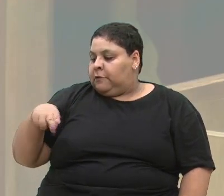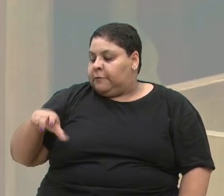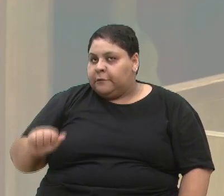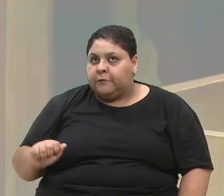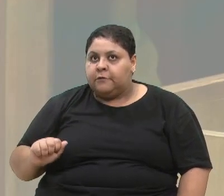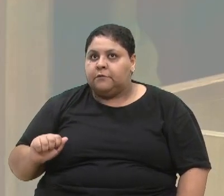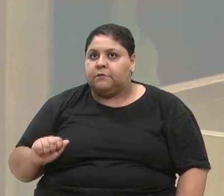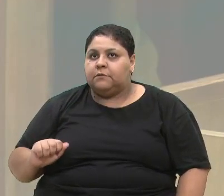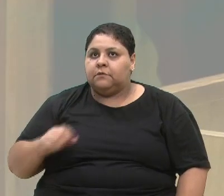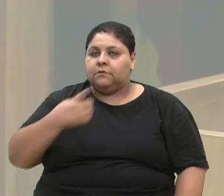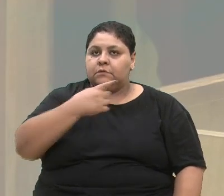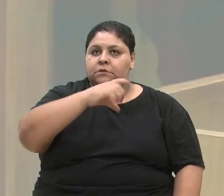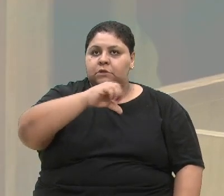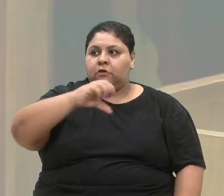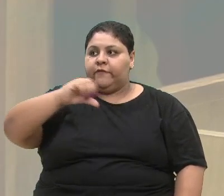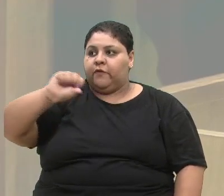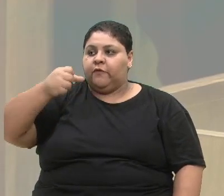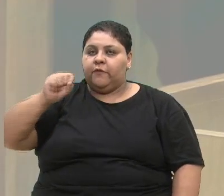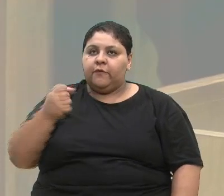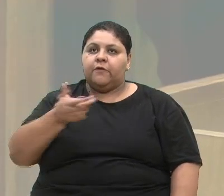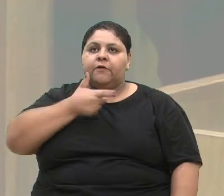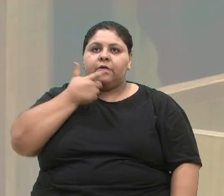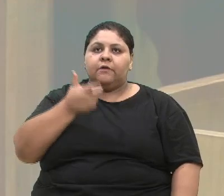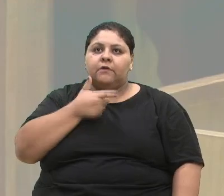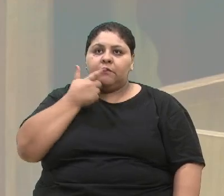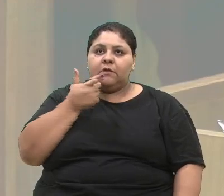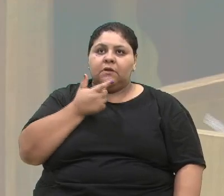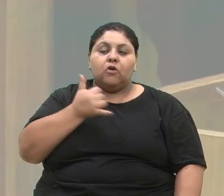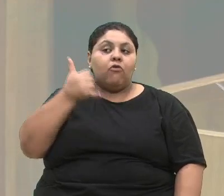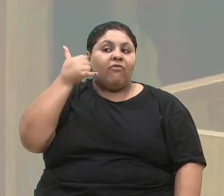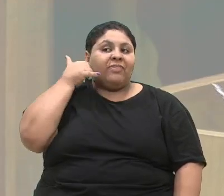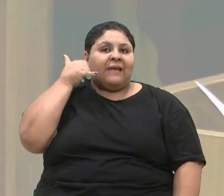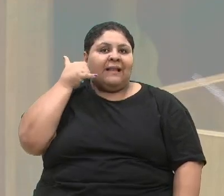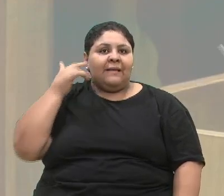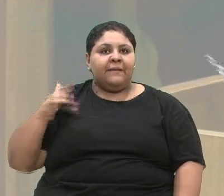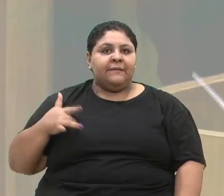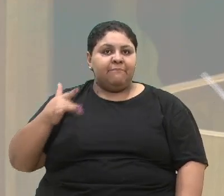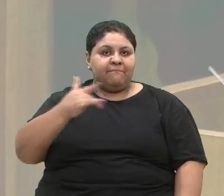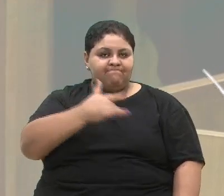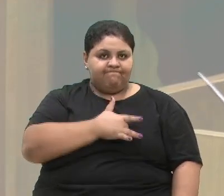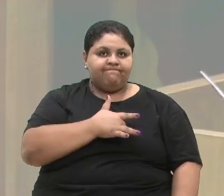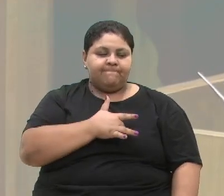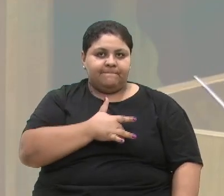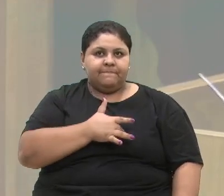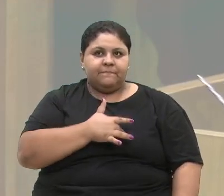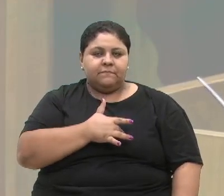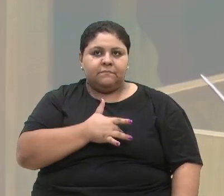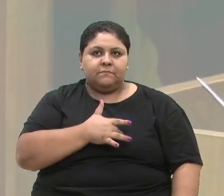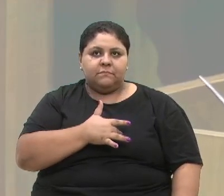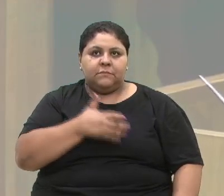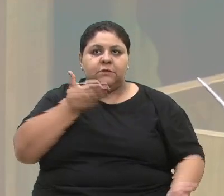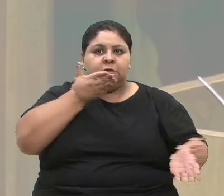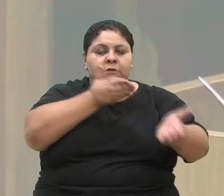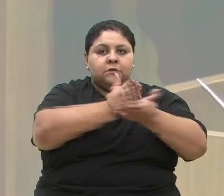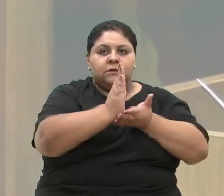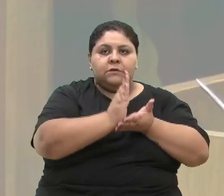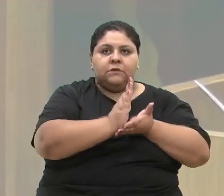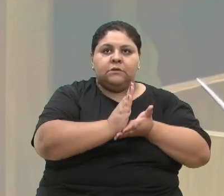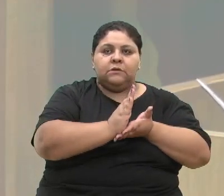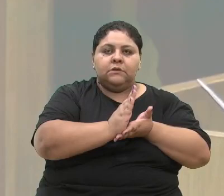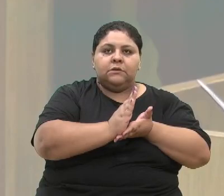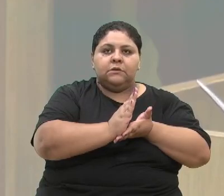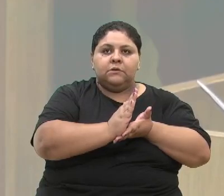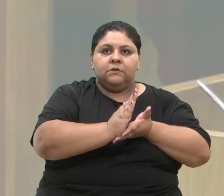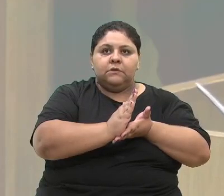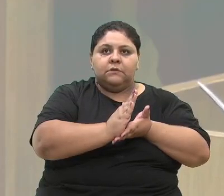a 1998, né, e fala sobre a telemedicina. E a telemedicina, ela autoriza a prática da telemedicina